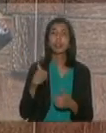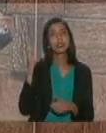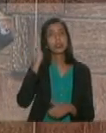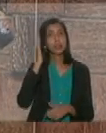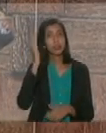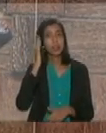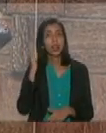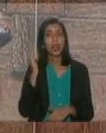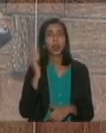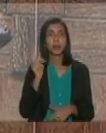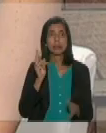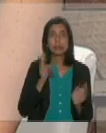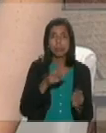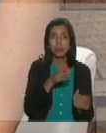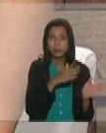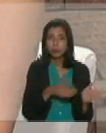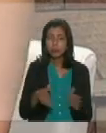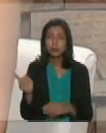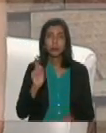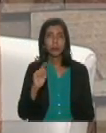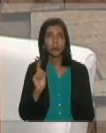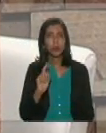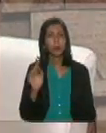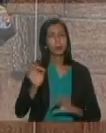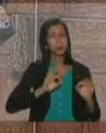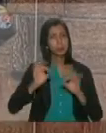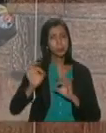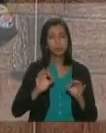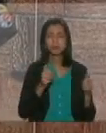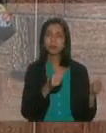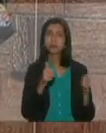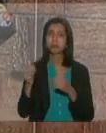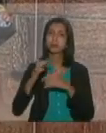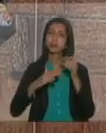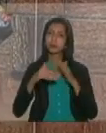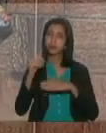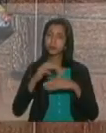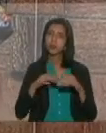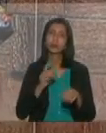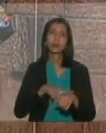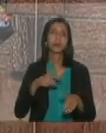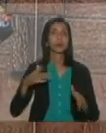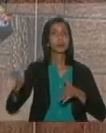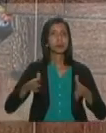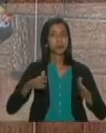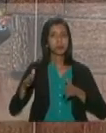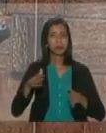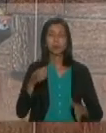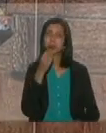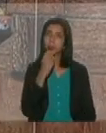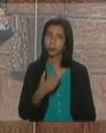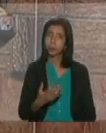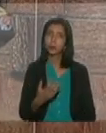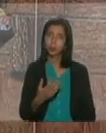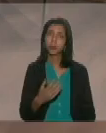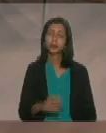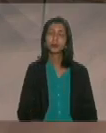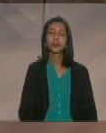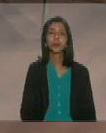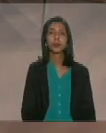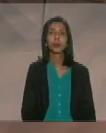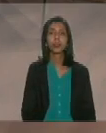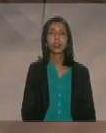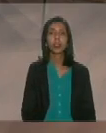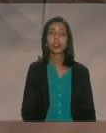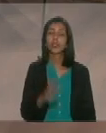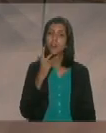mesmo estando com a idade que eu tô, com a mesma frequência. Não fazendo com a mesma frequência, nós fomos muito bem preparados, assim. Era uma época muito Uma época forte, de ouro da